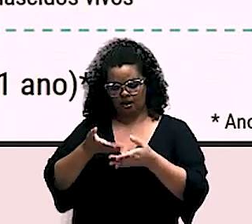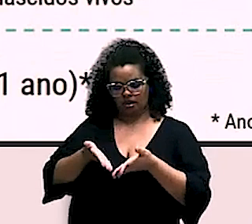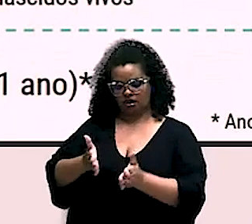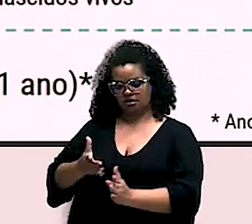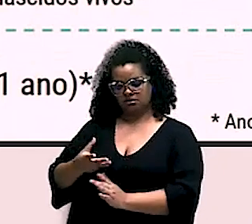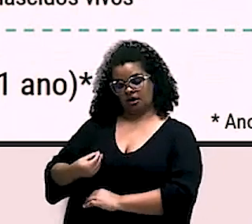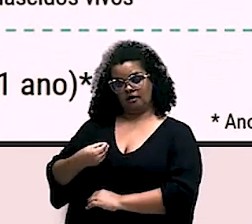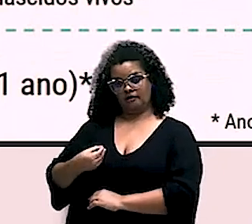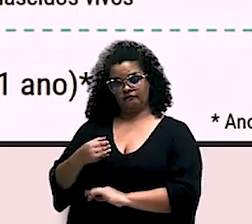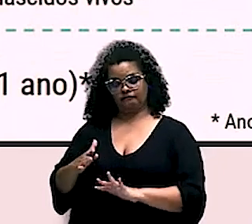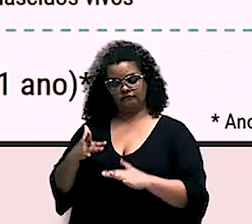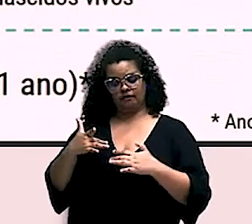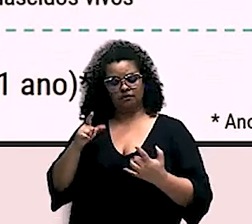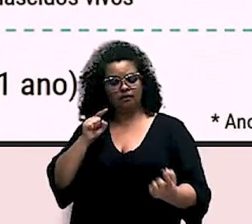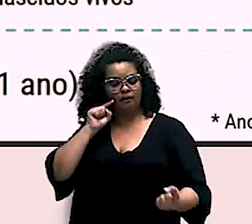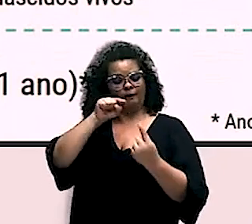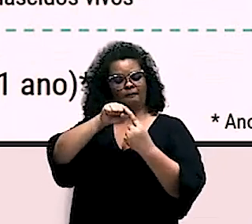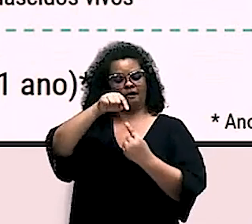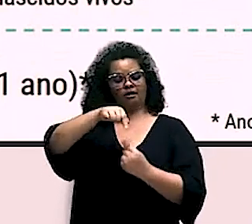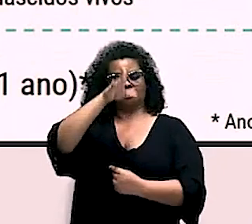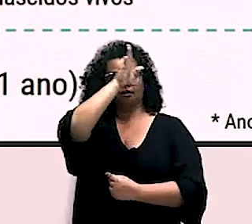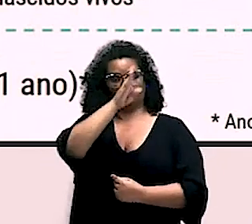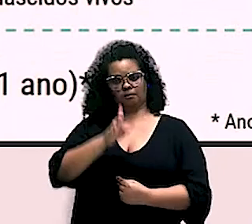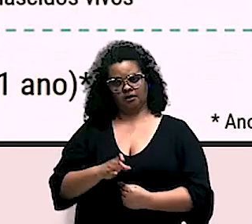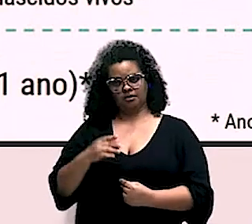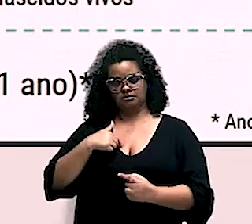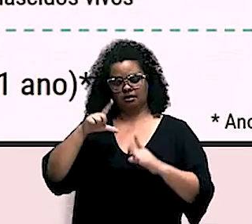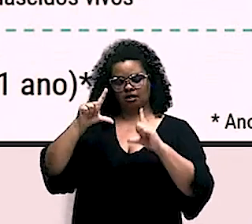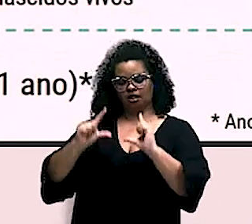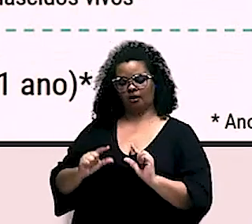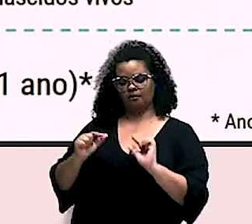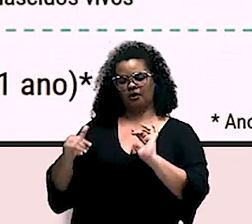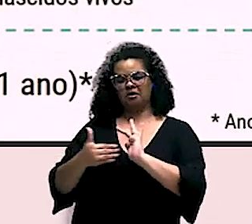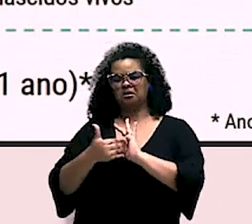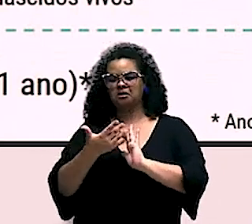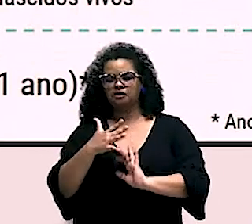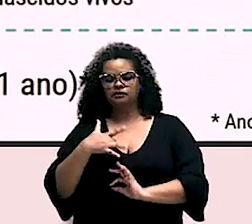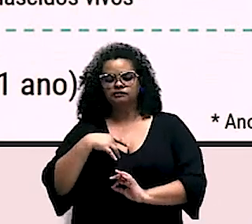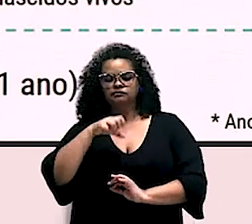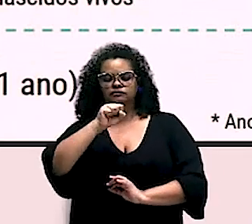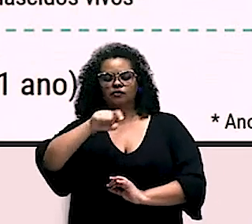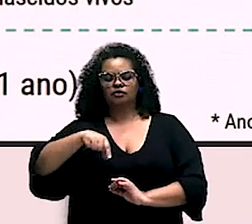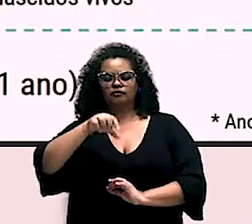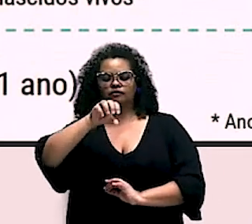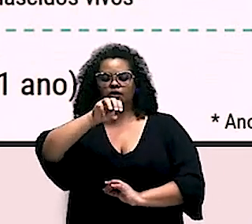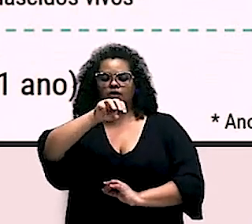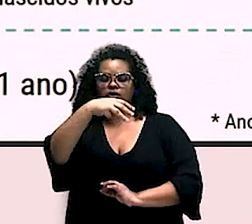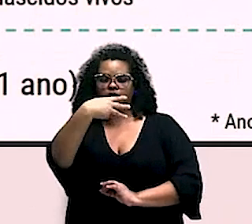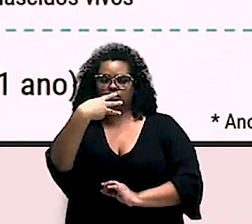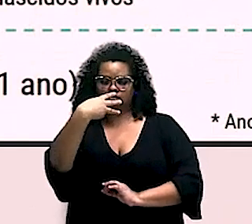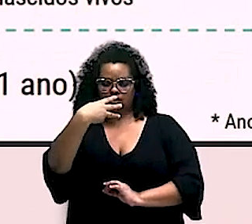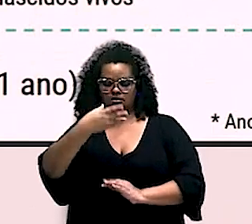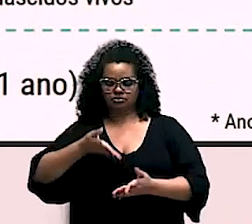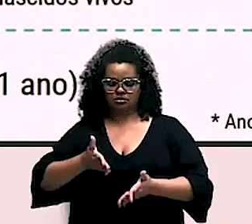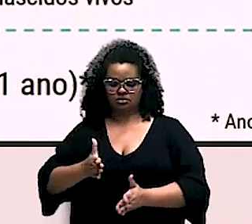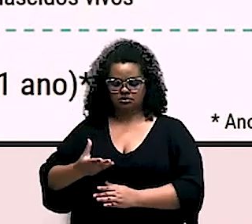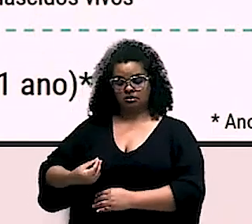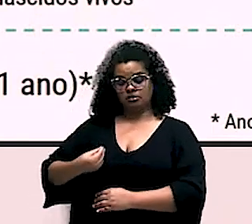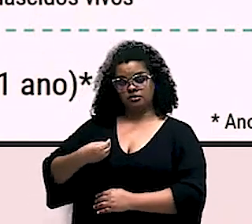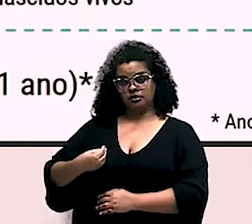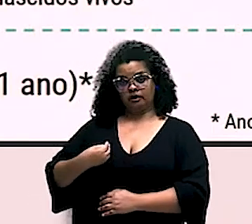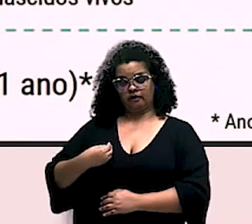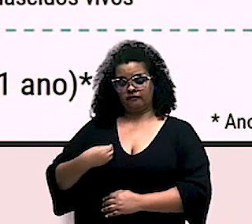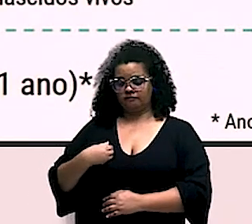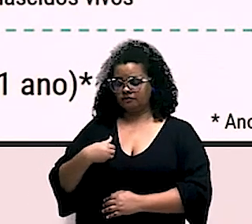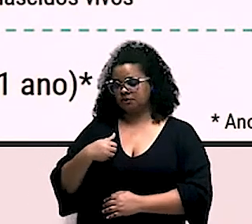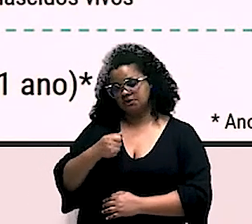pelo país de redução era para reduzir até 8,3 mortes por 1.000 nascidos vivos. Esse patamar ainda não